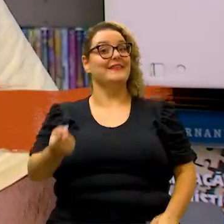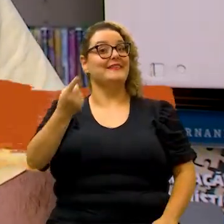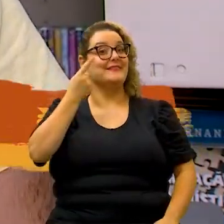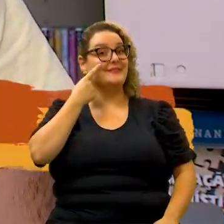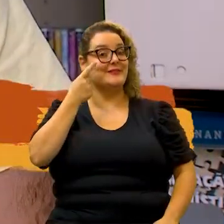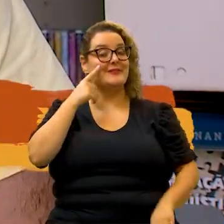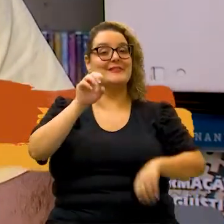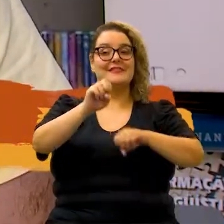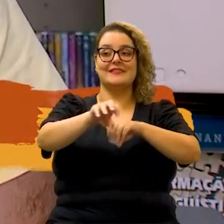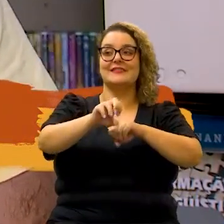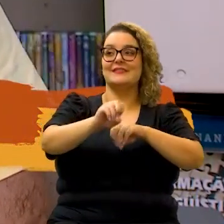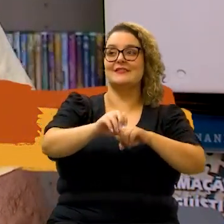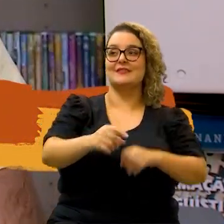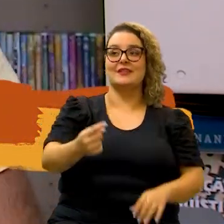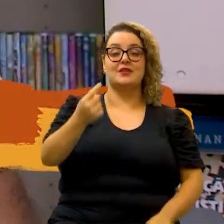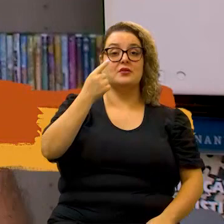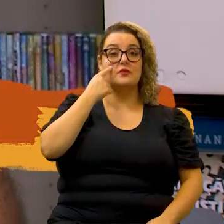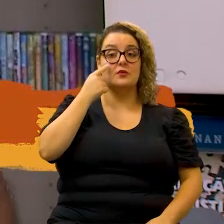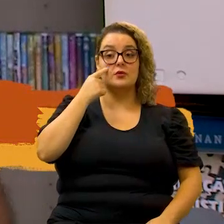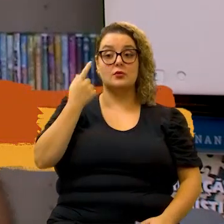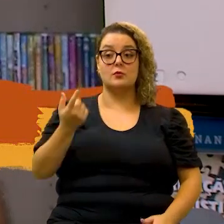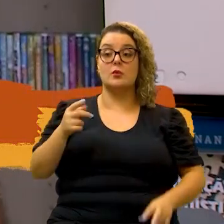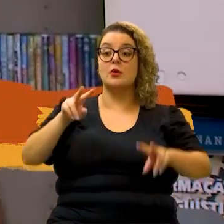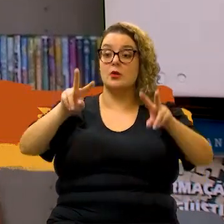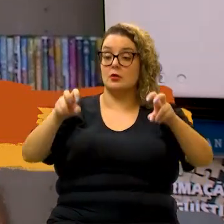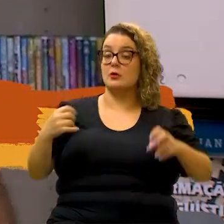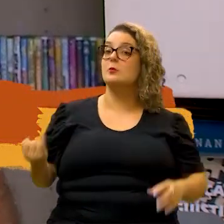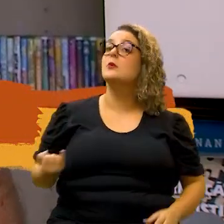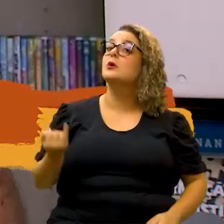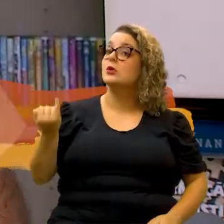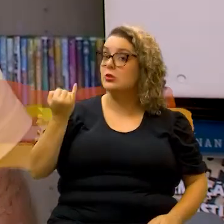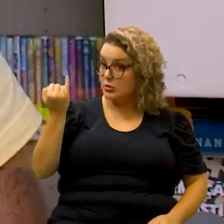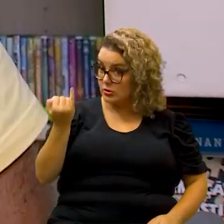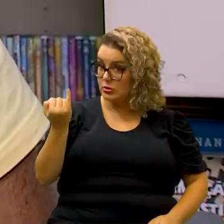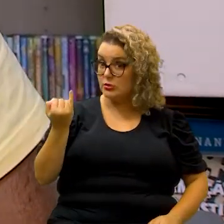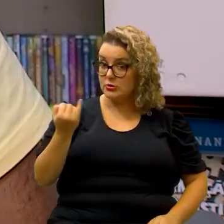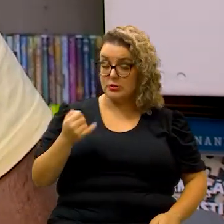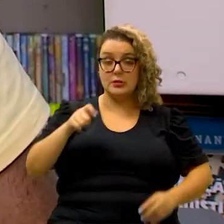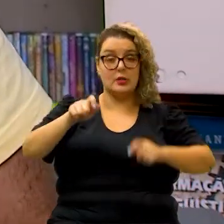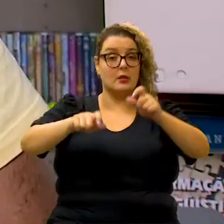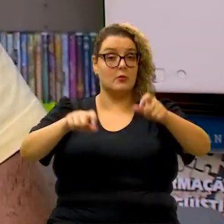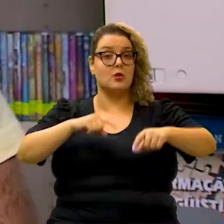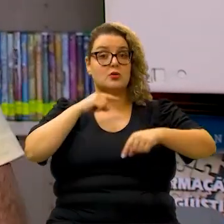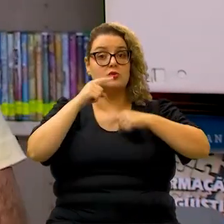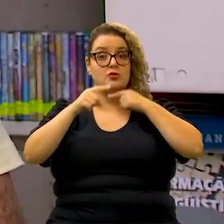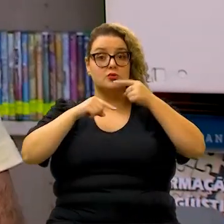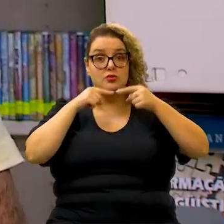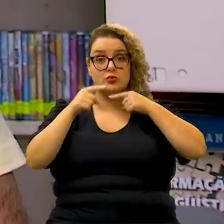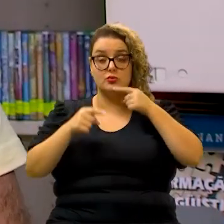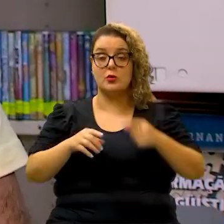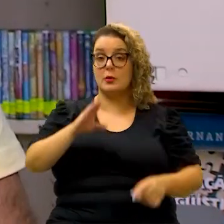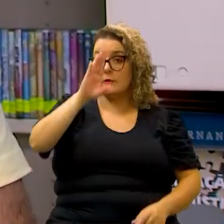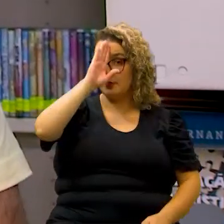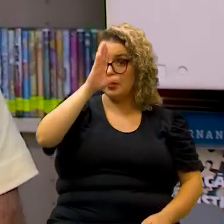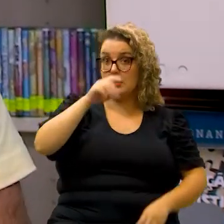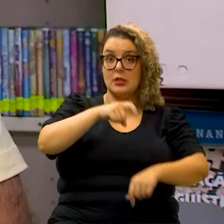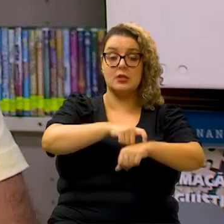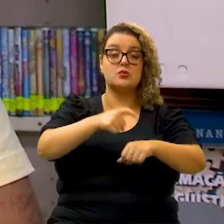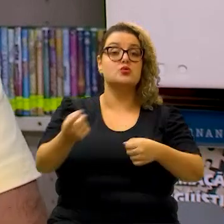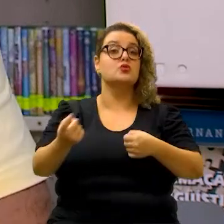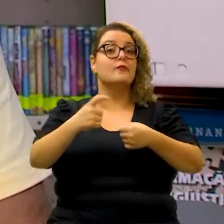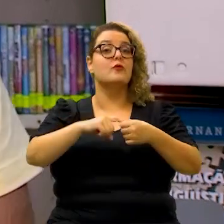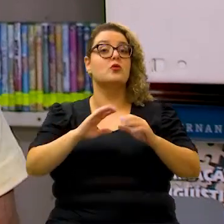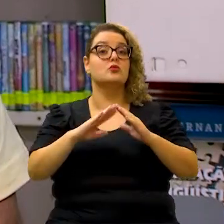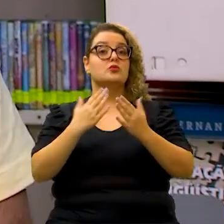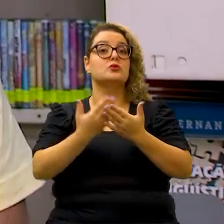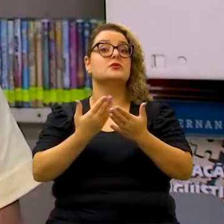é o quadro de Olho na Educação. E olha só, pessoal, que assunto importante, porque muita gente tem dúvida, principalmente nesse período de